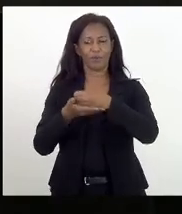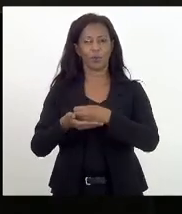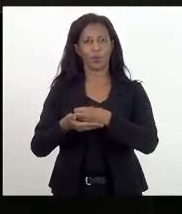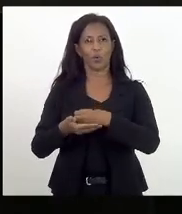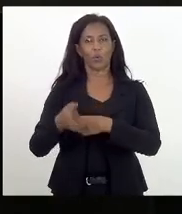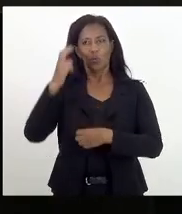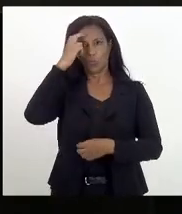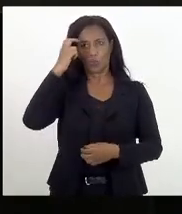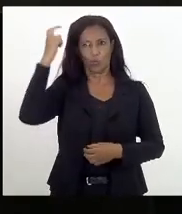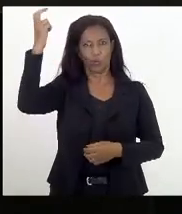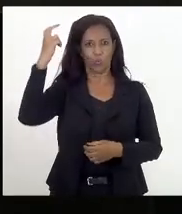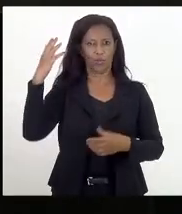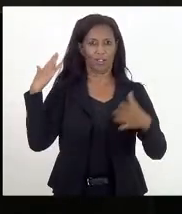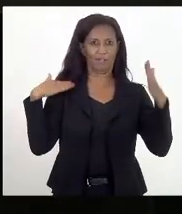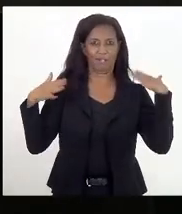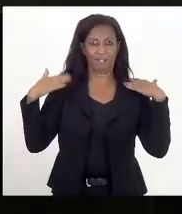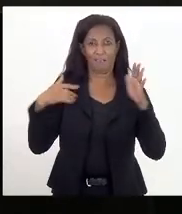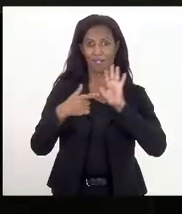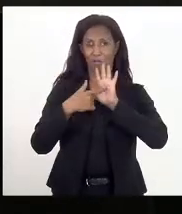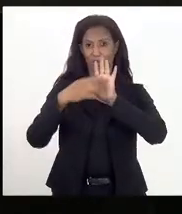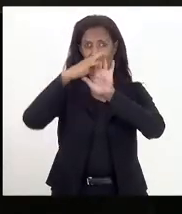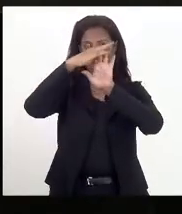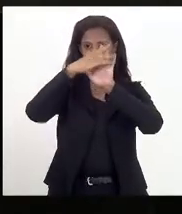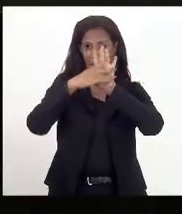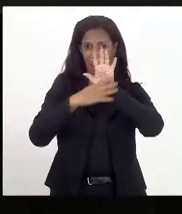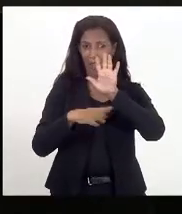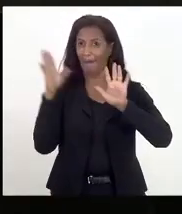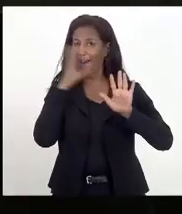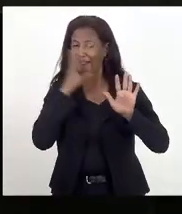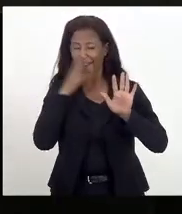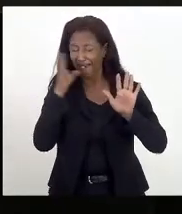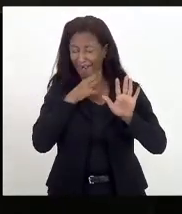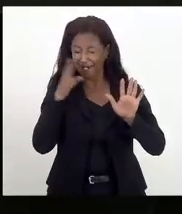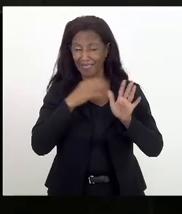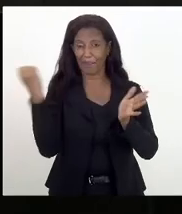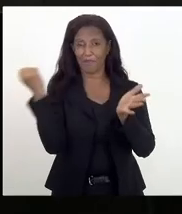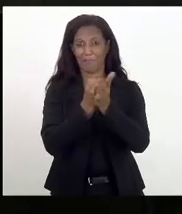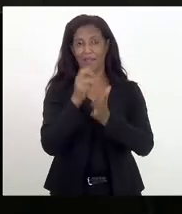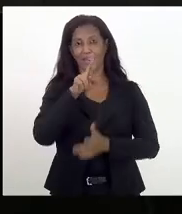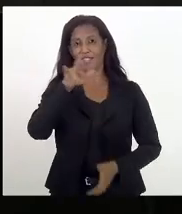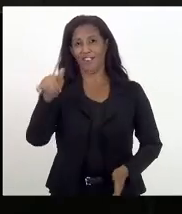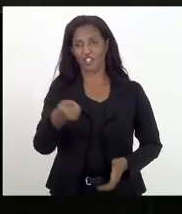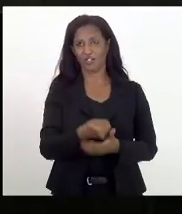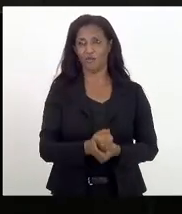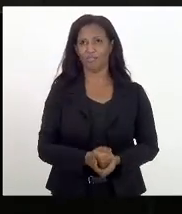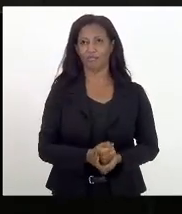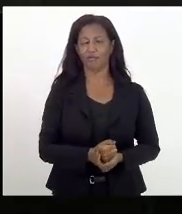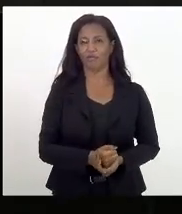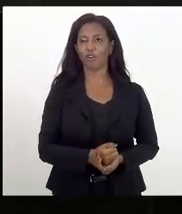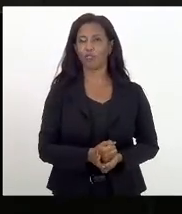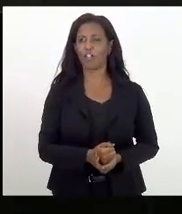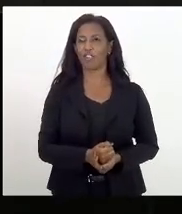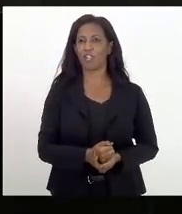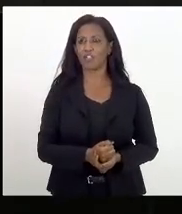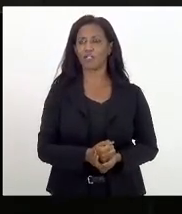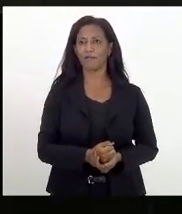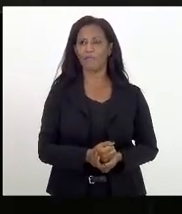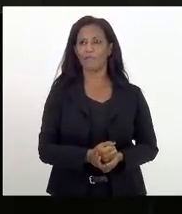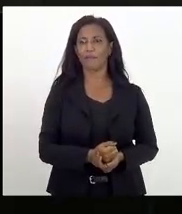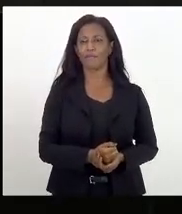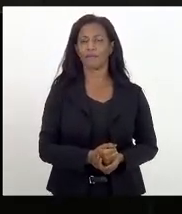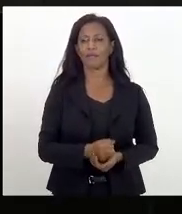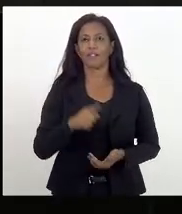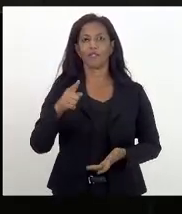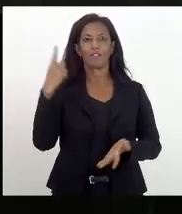cultura e lazer enfim eu apresentei aqui de forma muito rápida o pacto RJ deputada Célia um pacto foi firmado